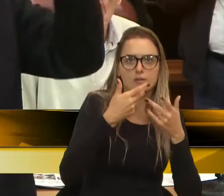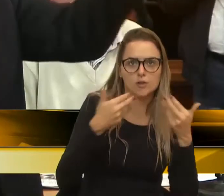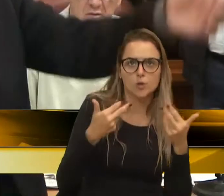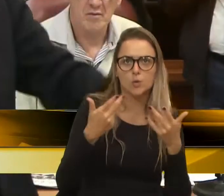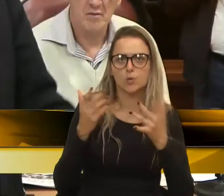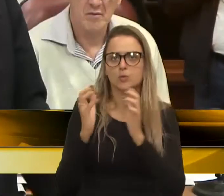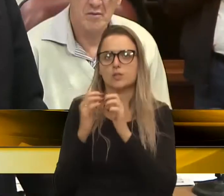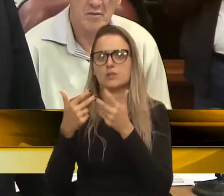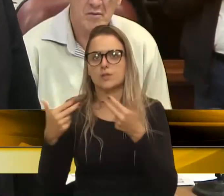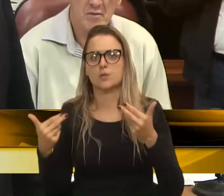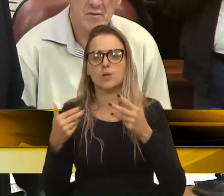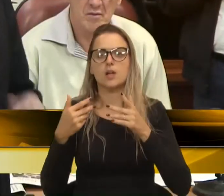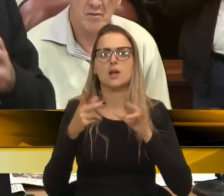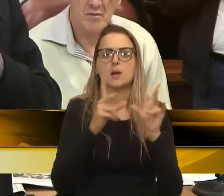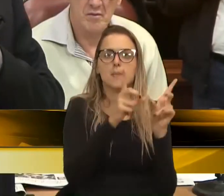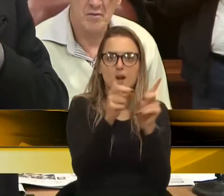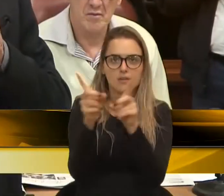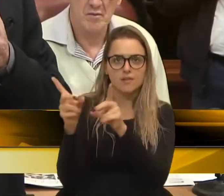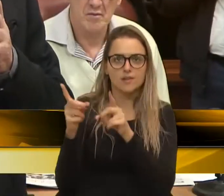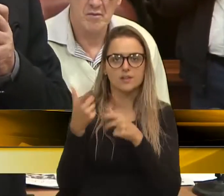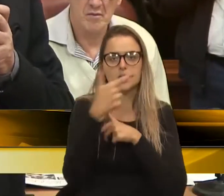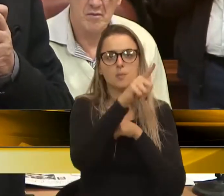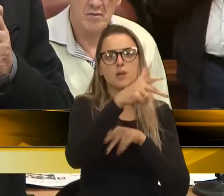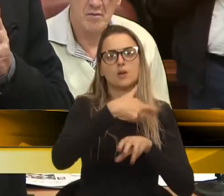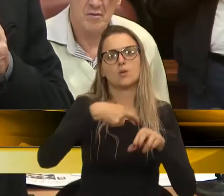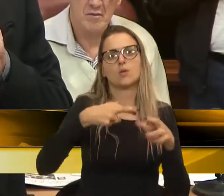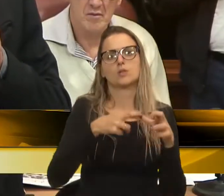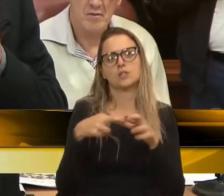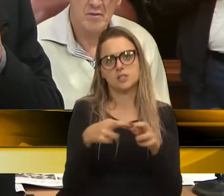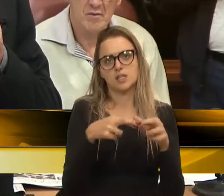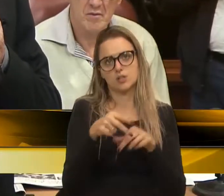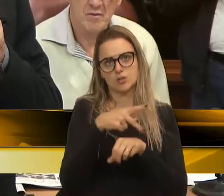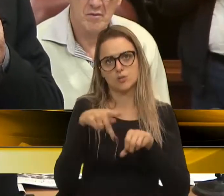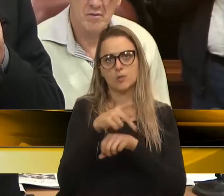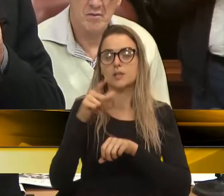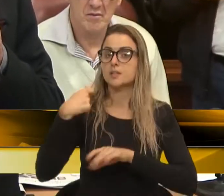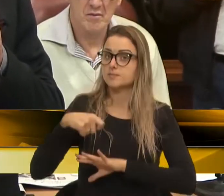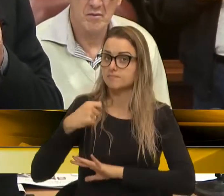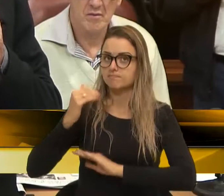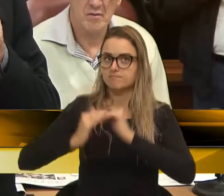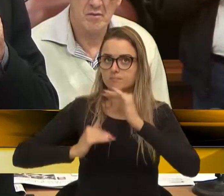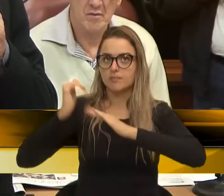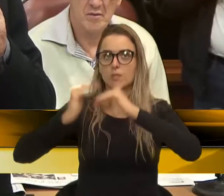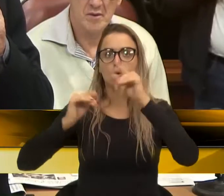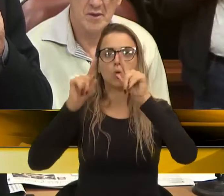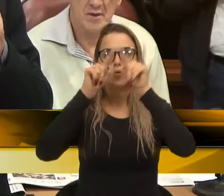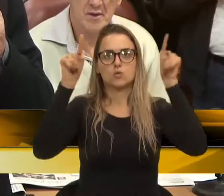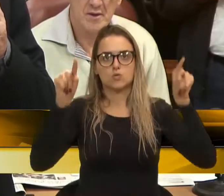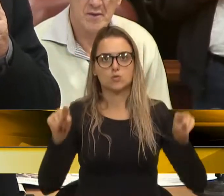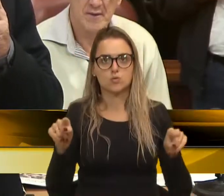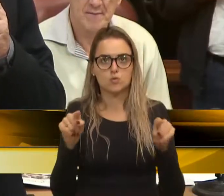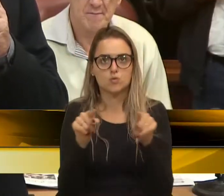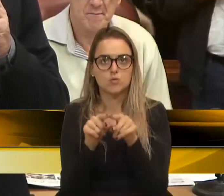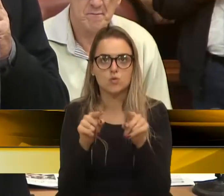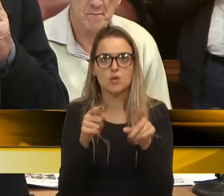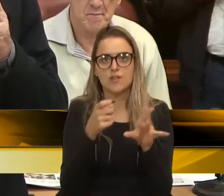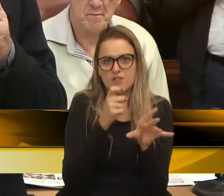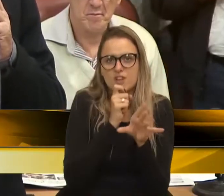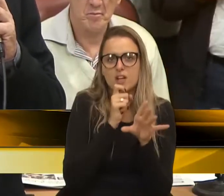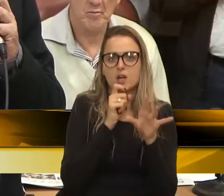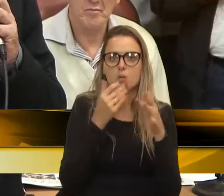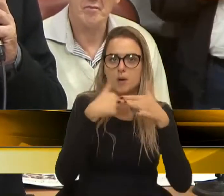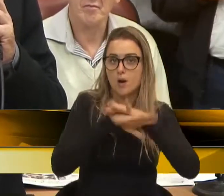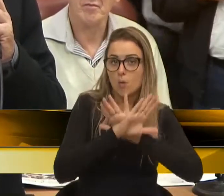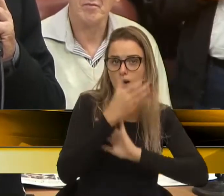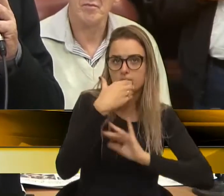para outras cidades do país, né? Então eu vejo assim que ali seria uma questão de construção de câmaras e até eu vejo